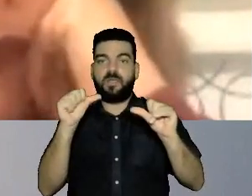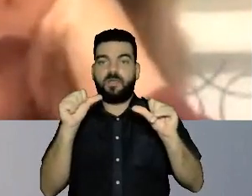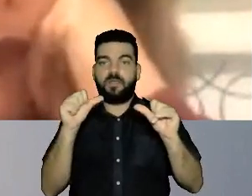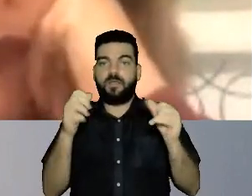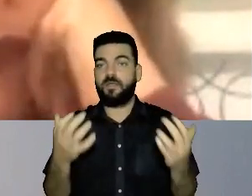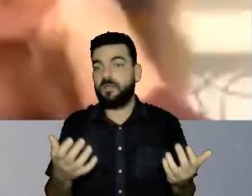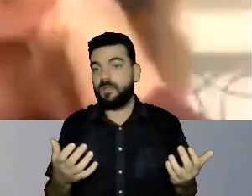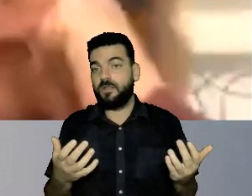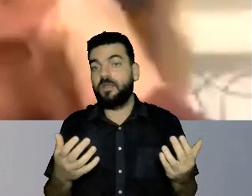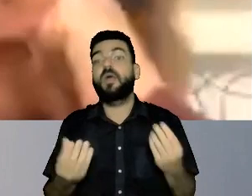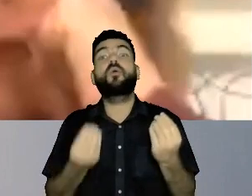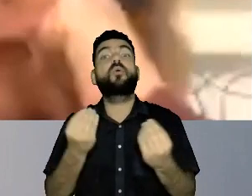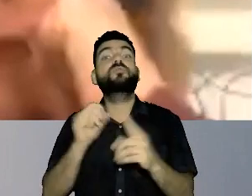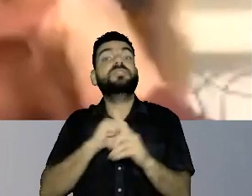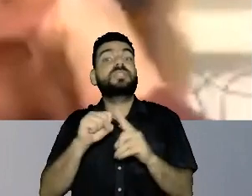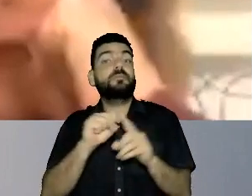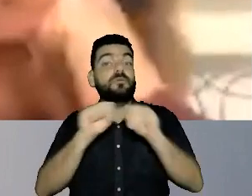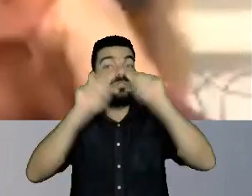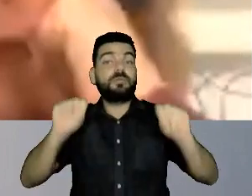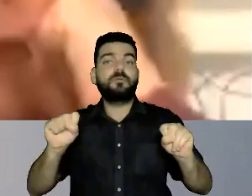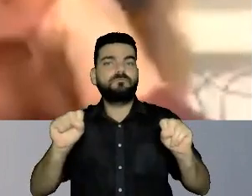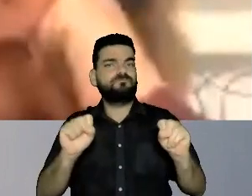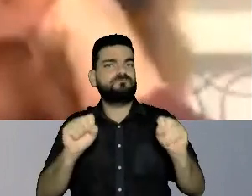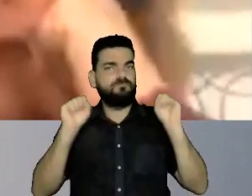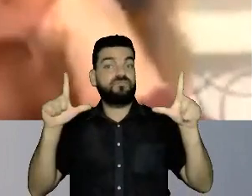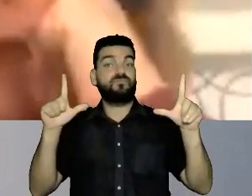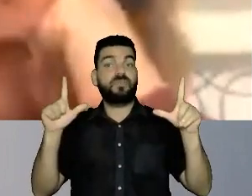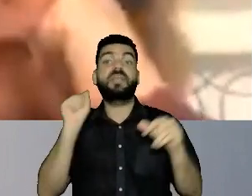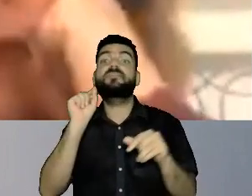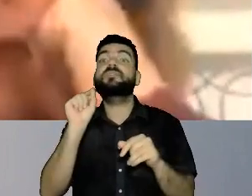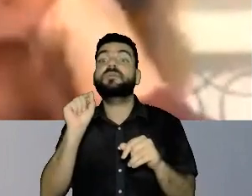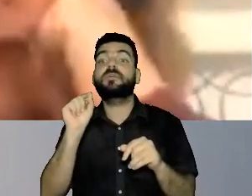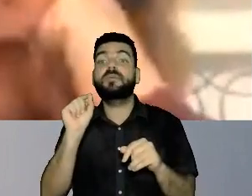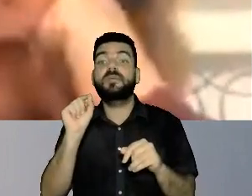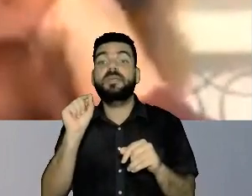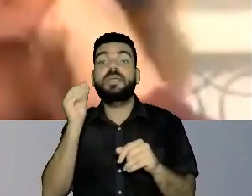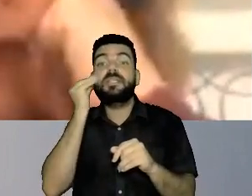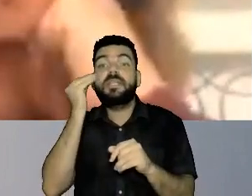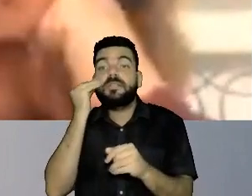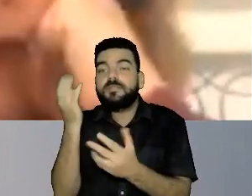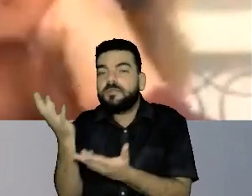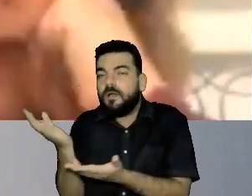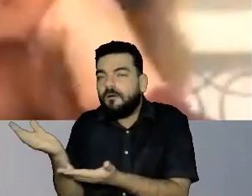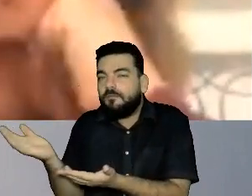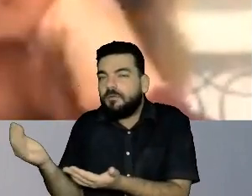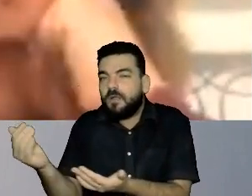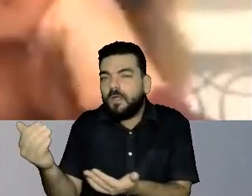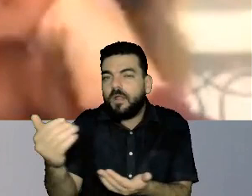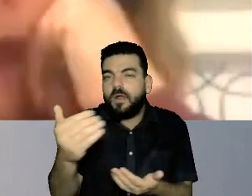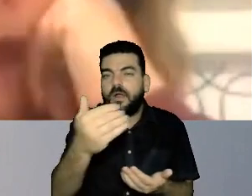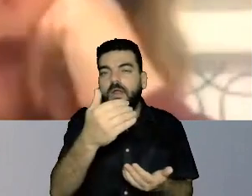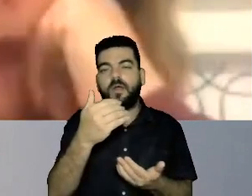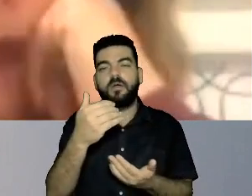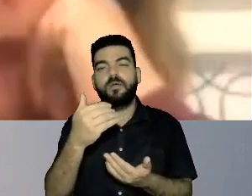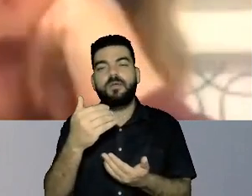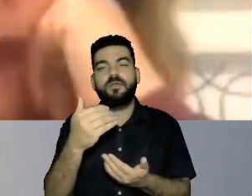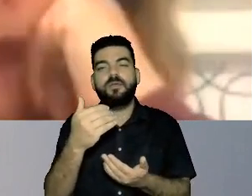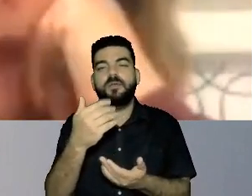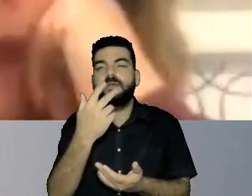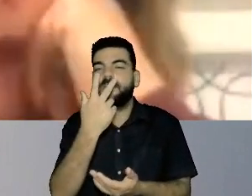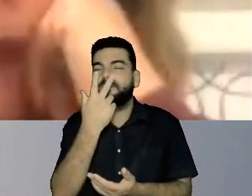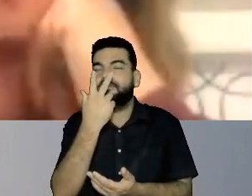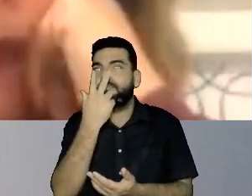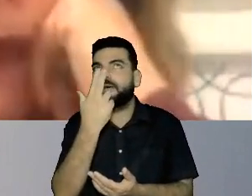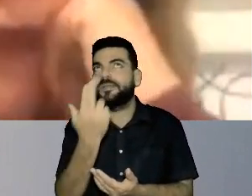momento que existe um risco de subversão a esse sistema, que pode colocar em risco o equilíbrio do sistema, o que o sistema